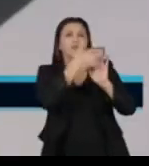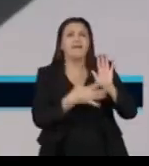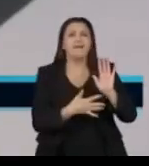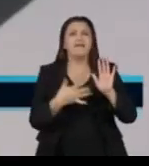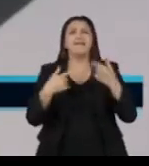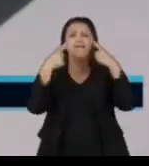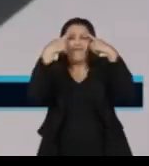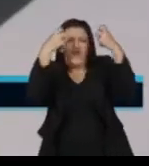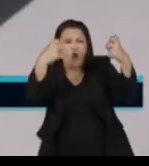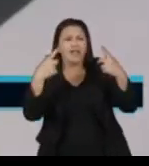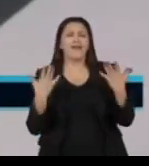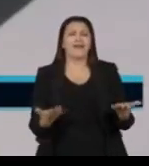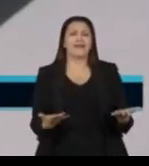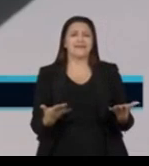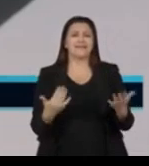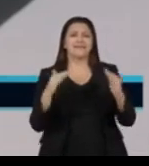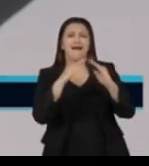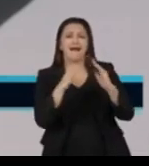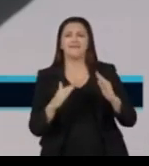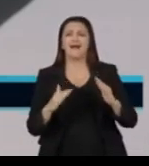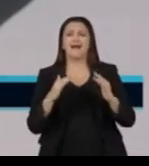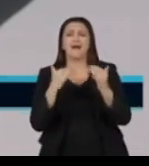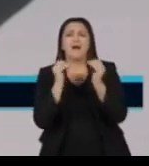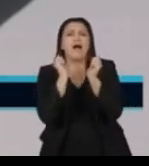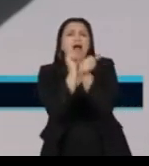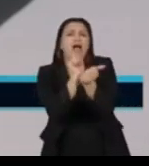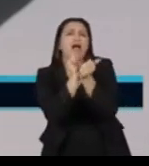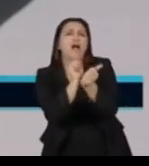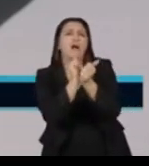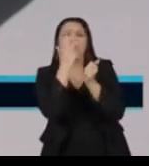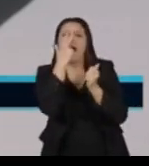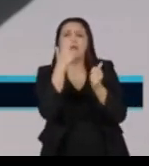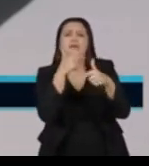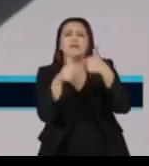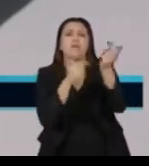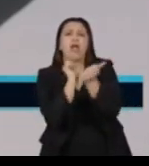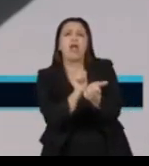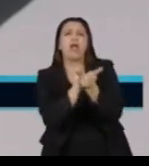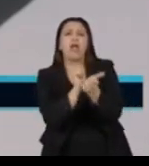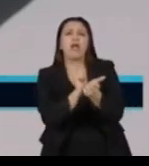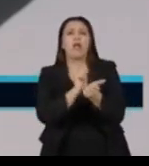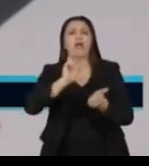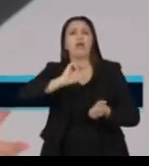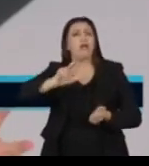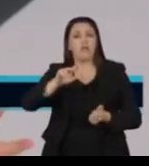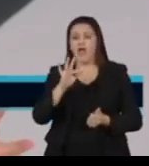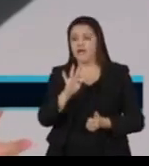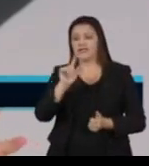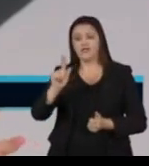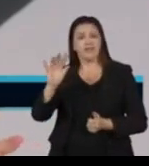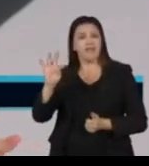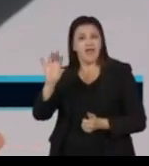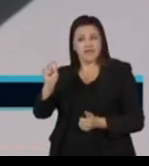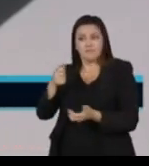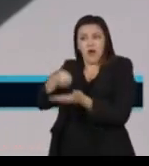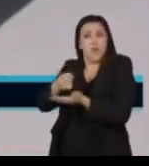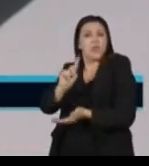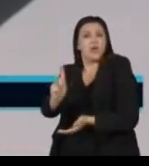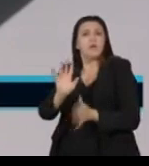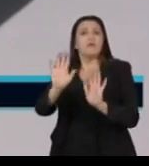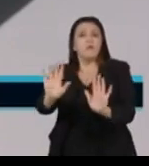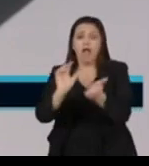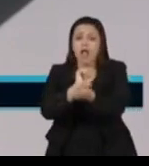trabalho escravo. É trabalho escravo. Gente, não é que a pessoa deixou de pagar o FGTS, é trabalho escravo. Sabe, a gente